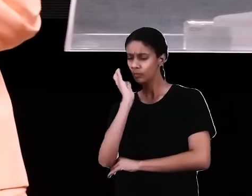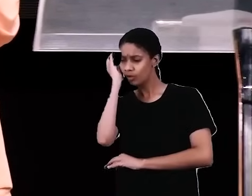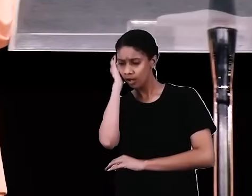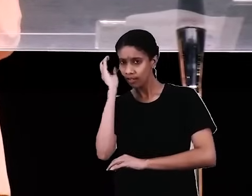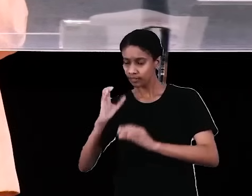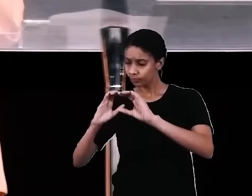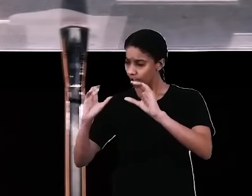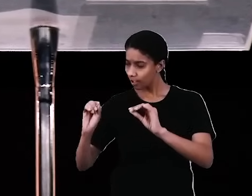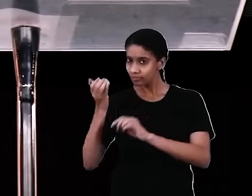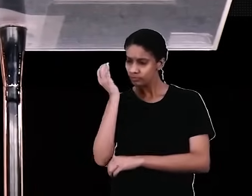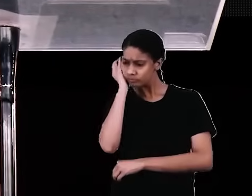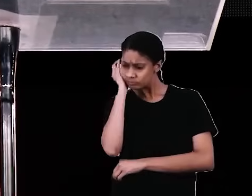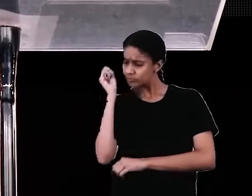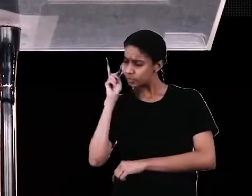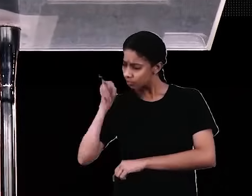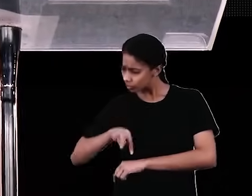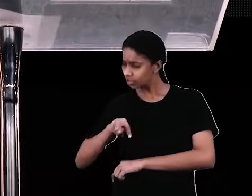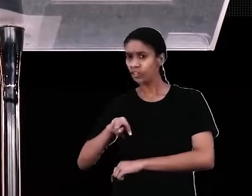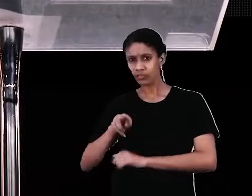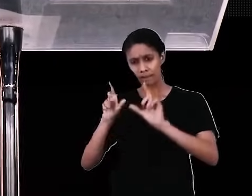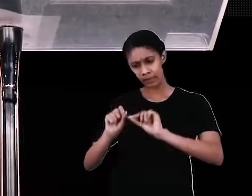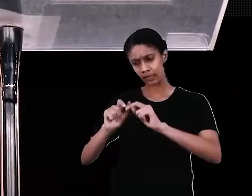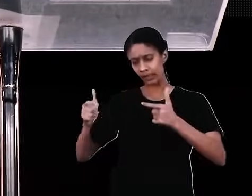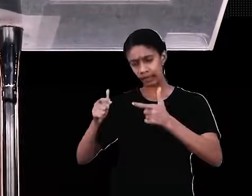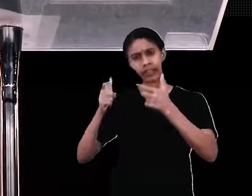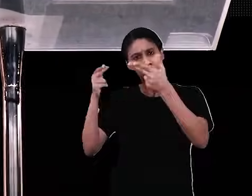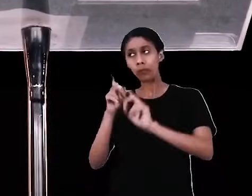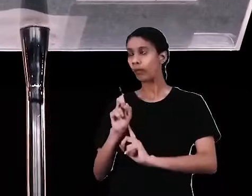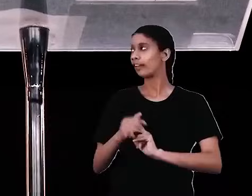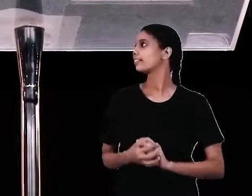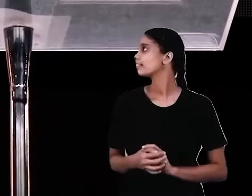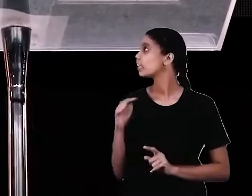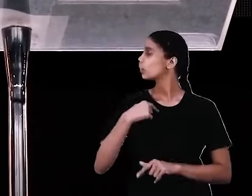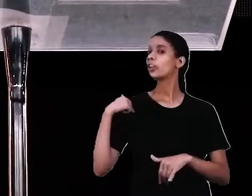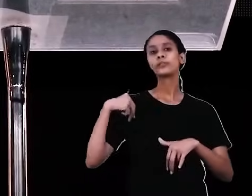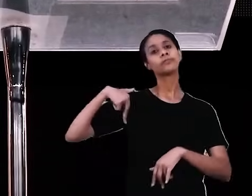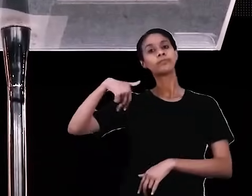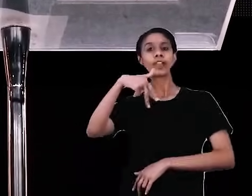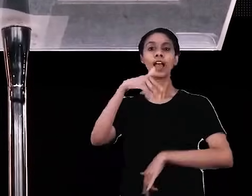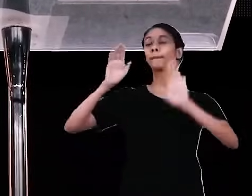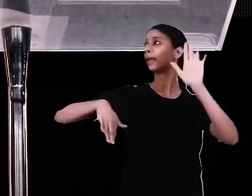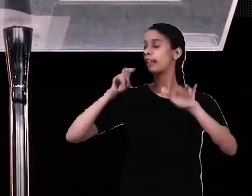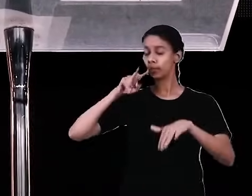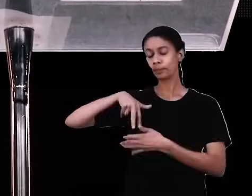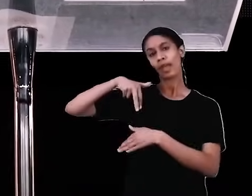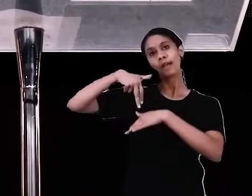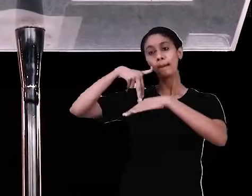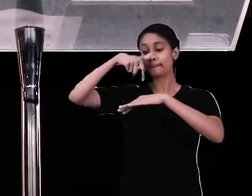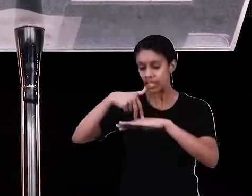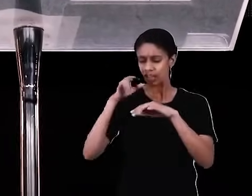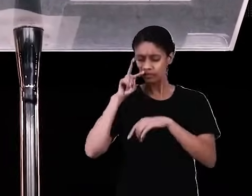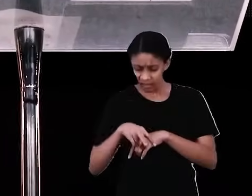pequenas, menores do que essa, ou talvez algumas como essa. E às vezes a gente tá andando na praia, a gente pisa numa concha, a gente pensa